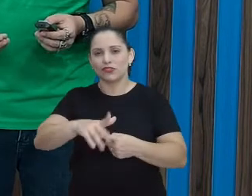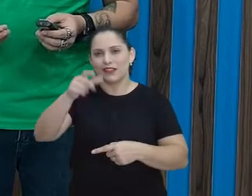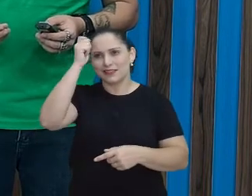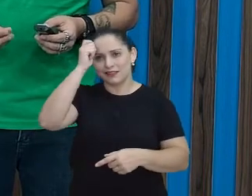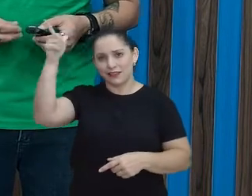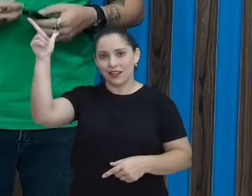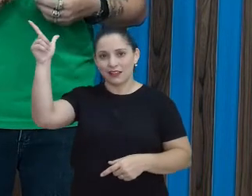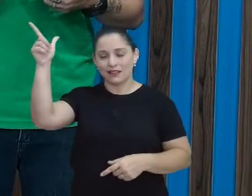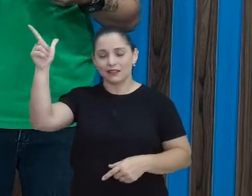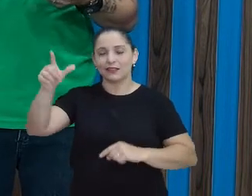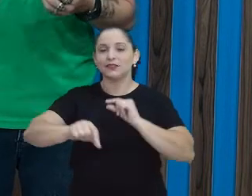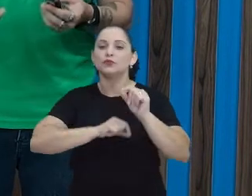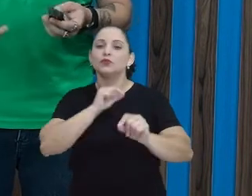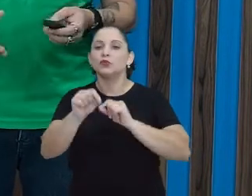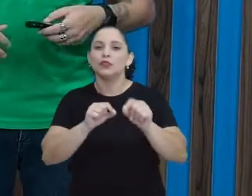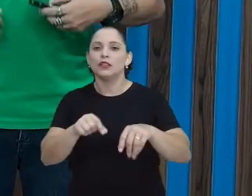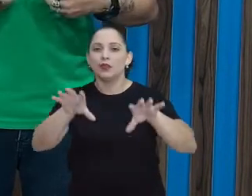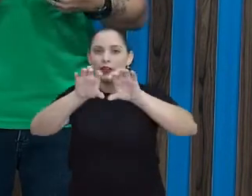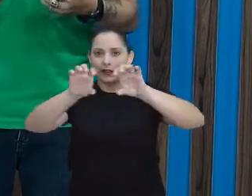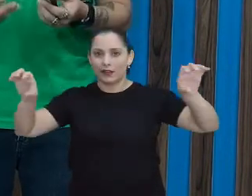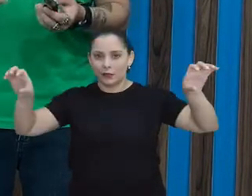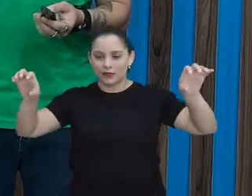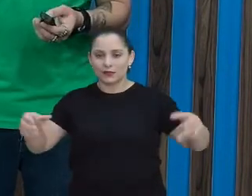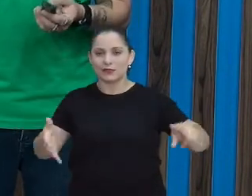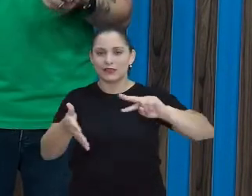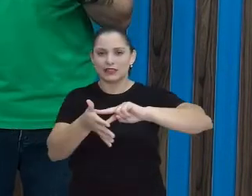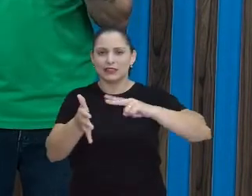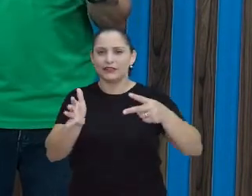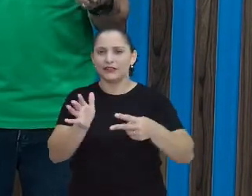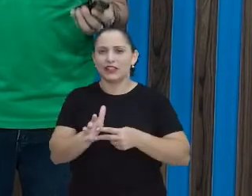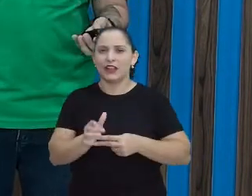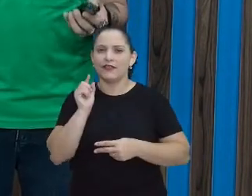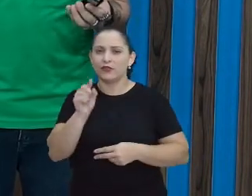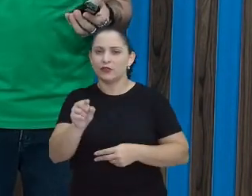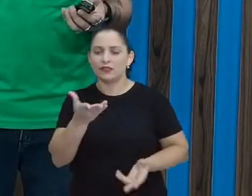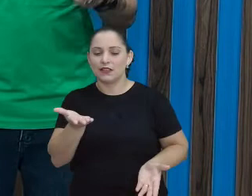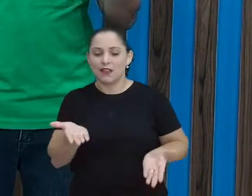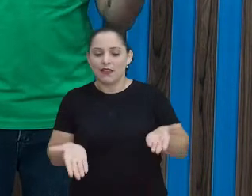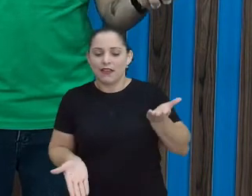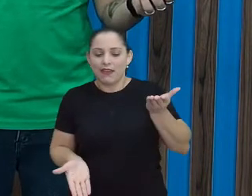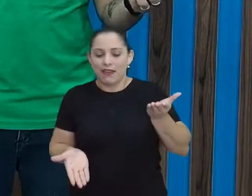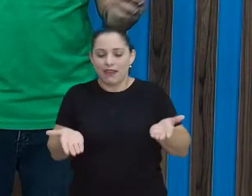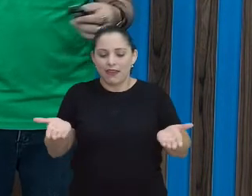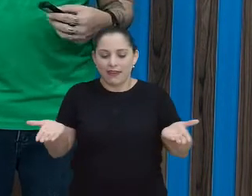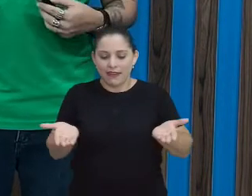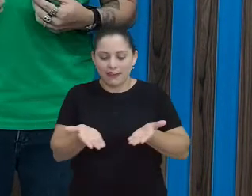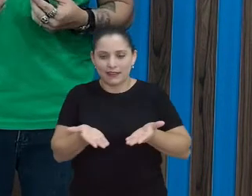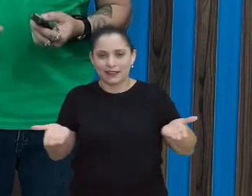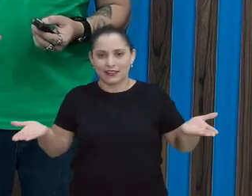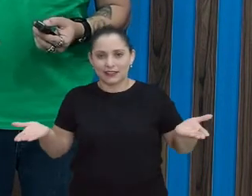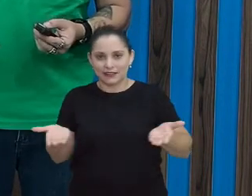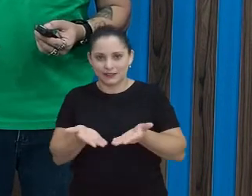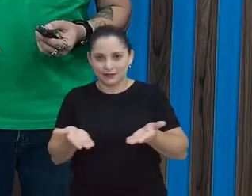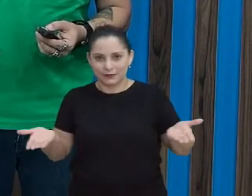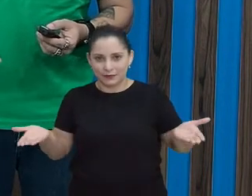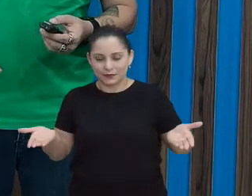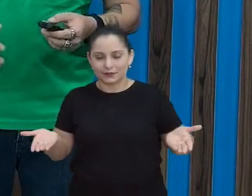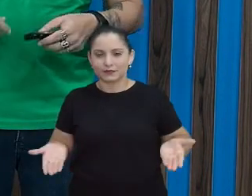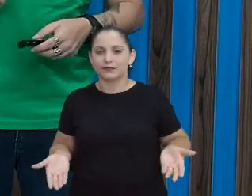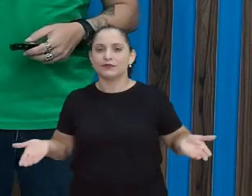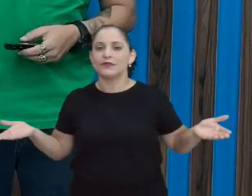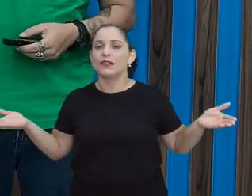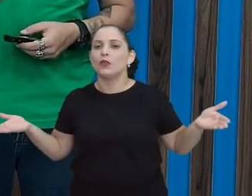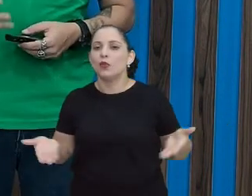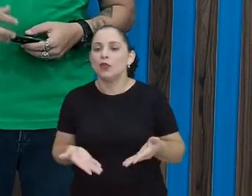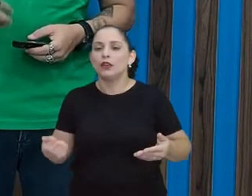ideia de que uma equação significa você manter um equilíbrio entre duas coisas, e para representar esse equilíbrio a